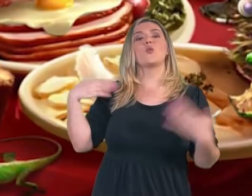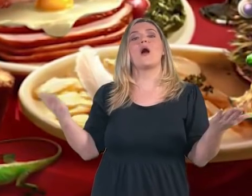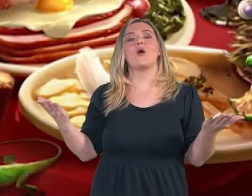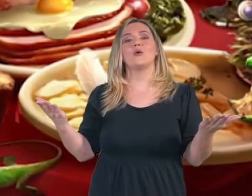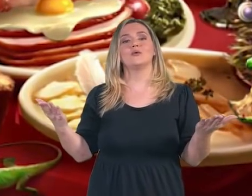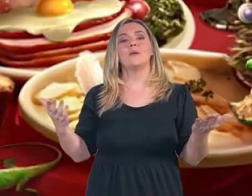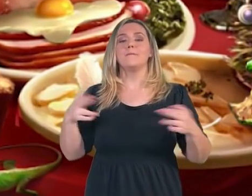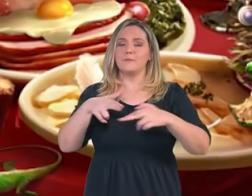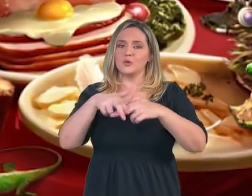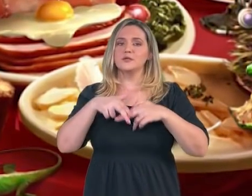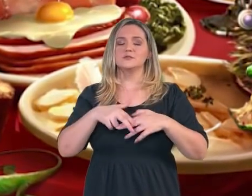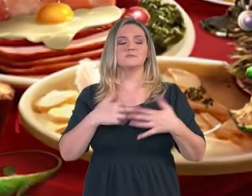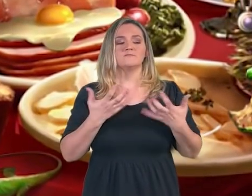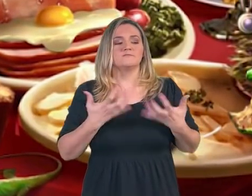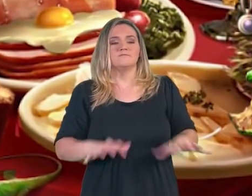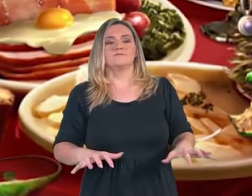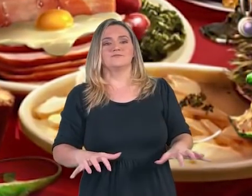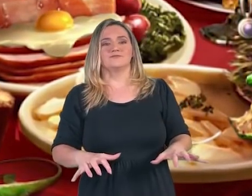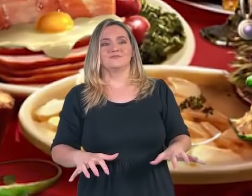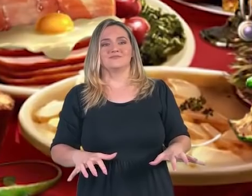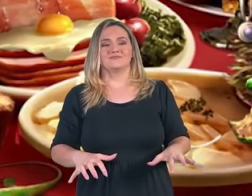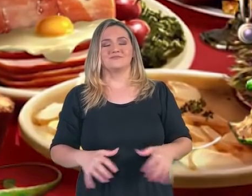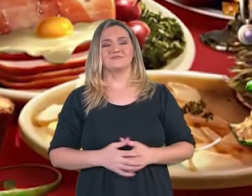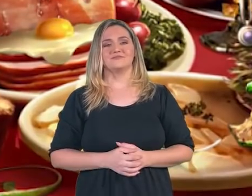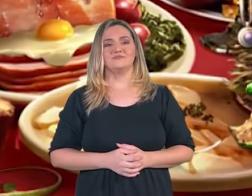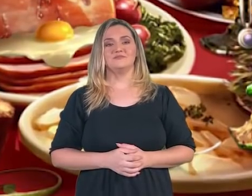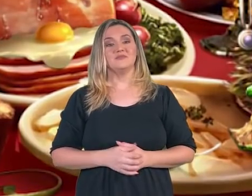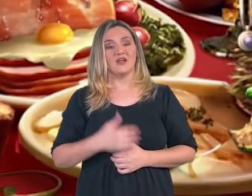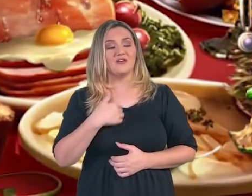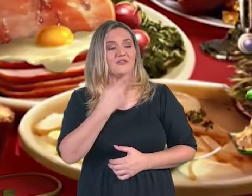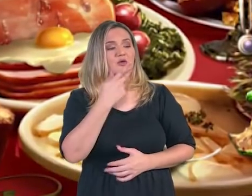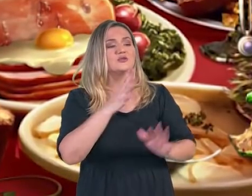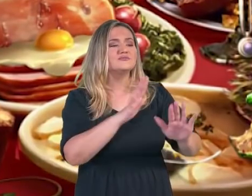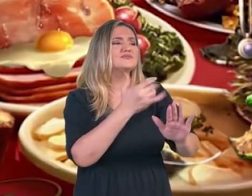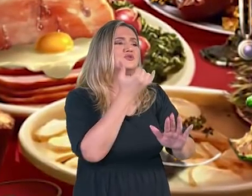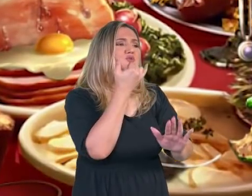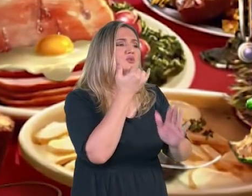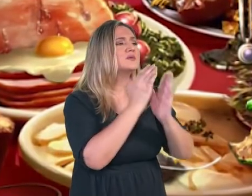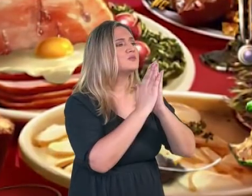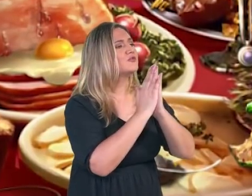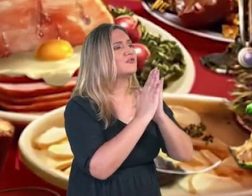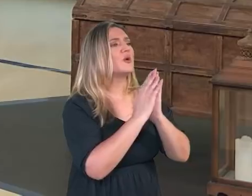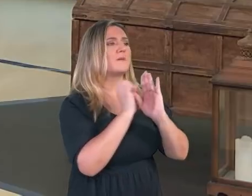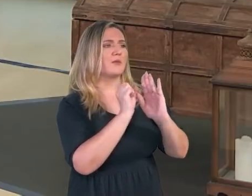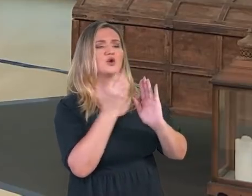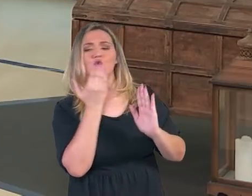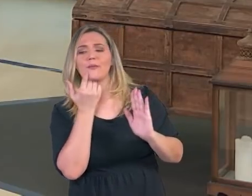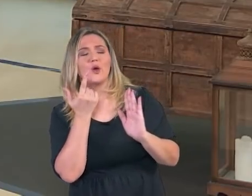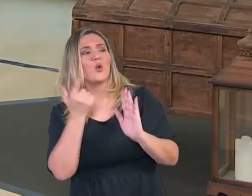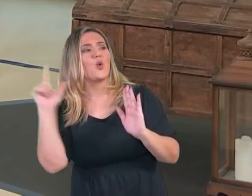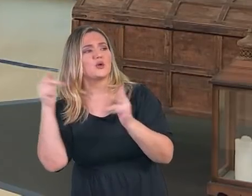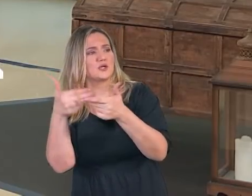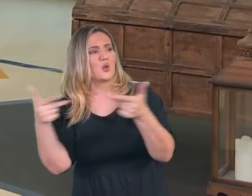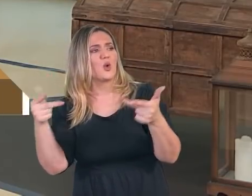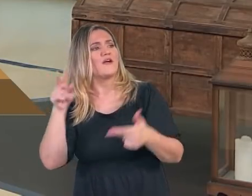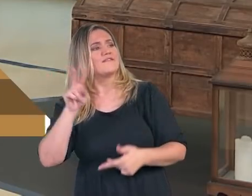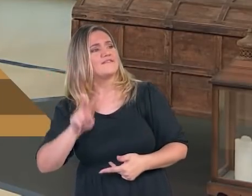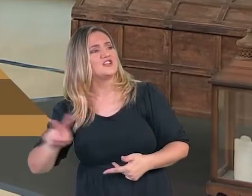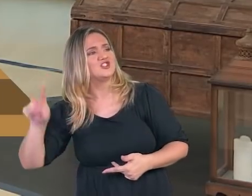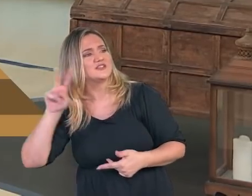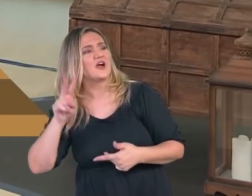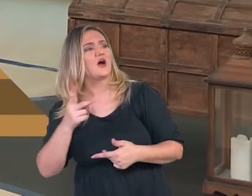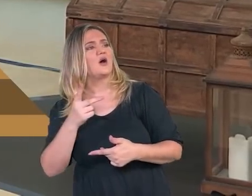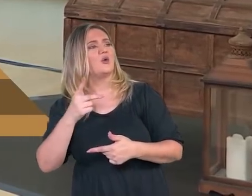o discurso para a resistência pacífica em não comer aquilo que lhes foi imposto à força. E Daniel propôs em